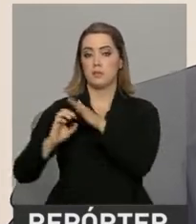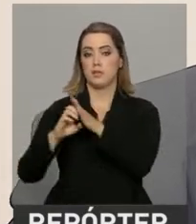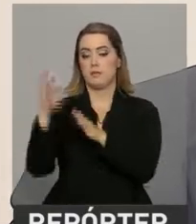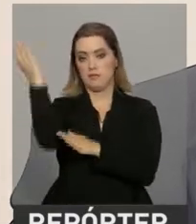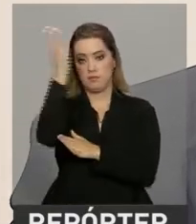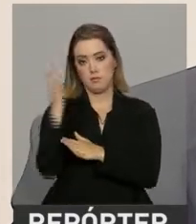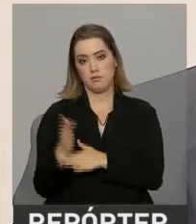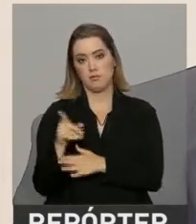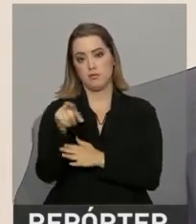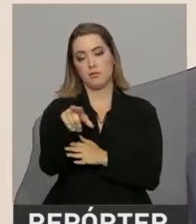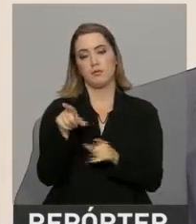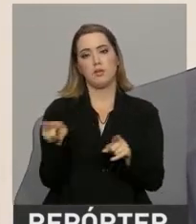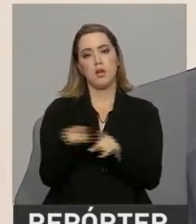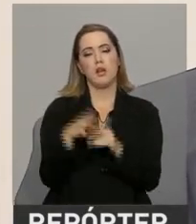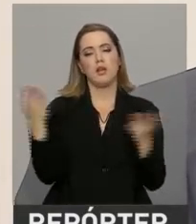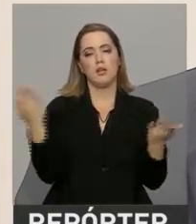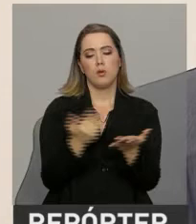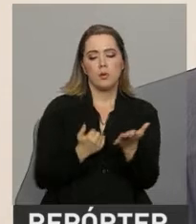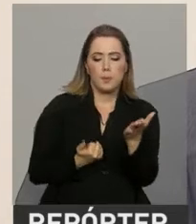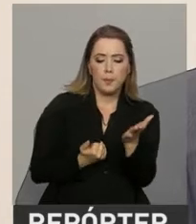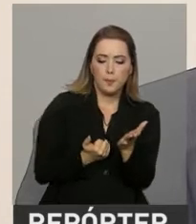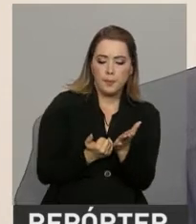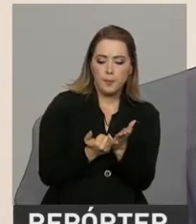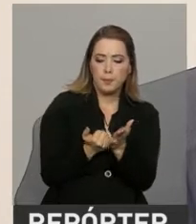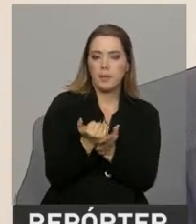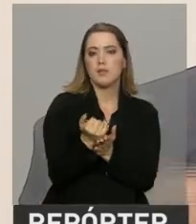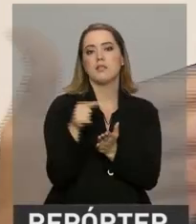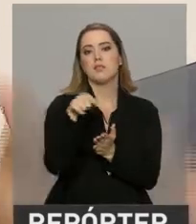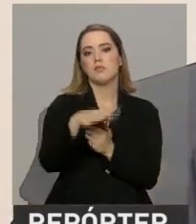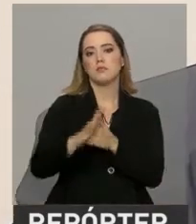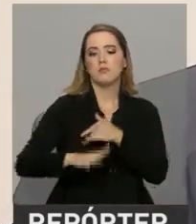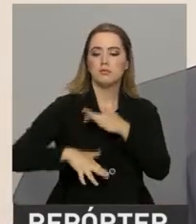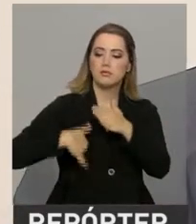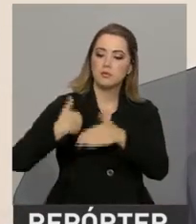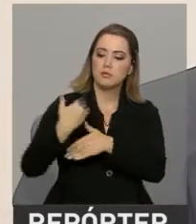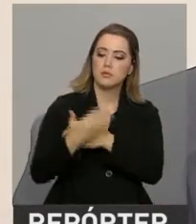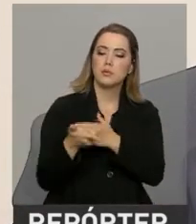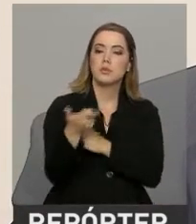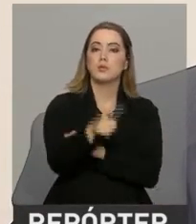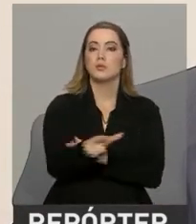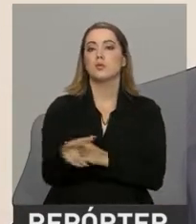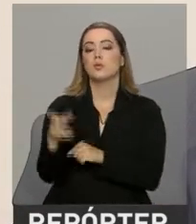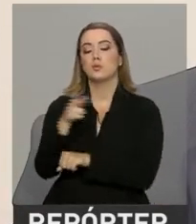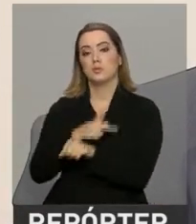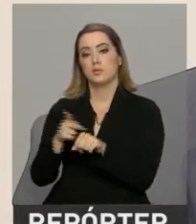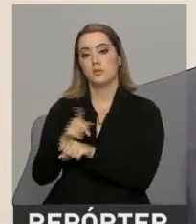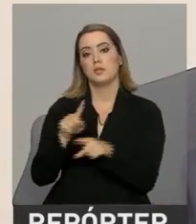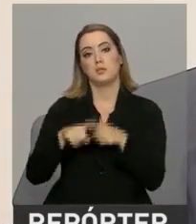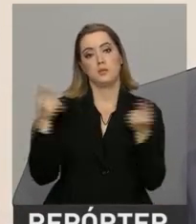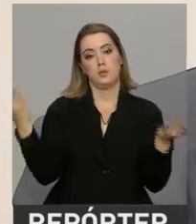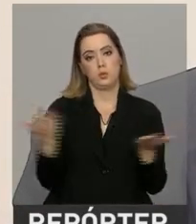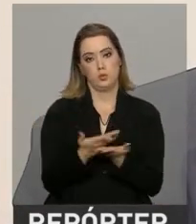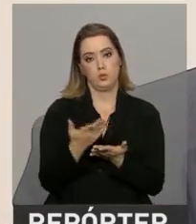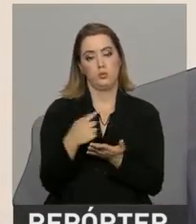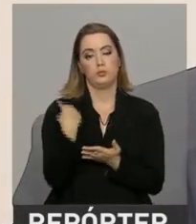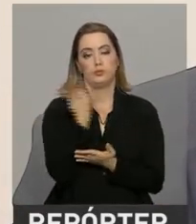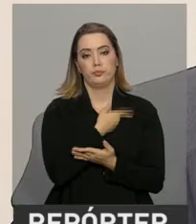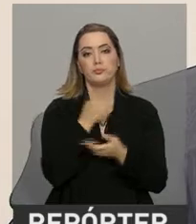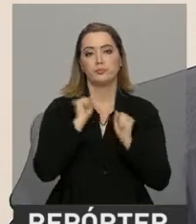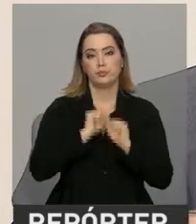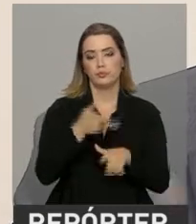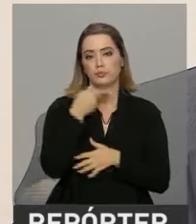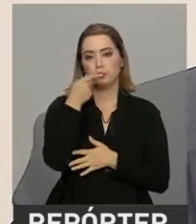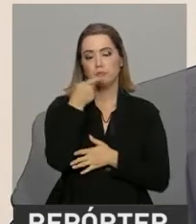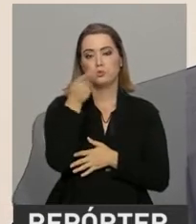eles mais recentemente T começado a avançar para fora do Brasil mas hoje nós podemos dizer que